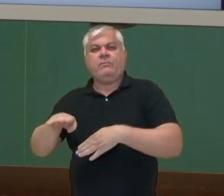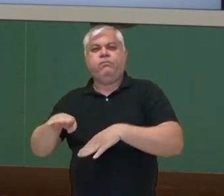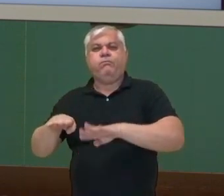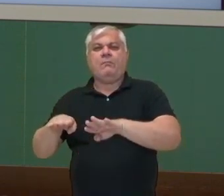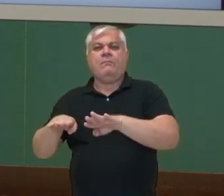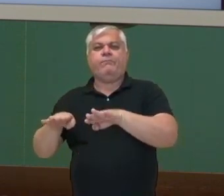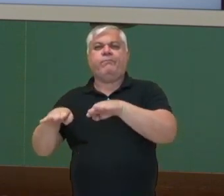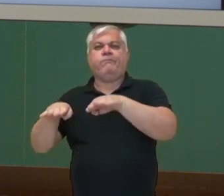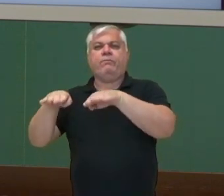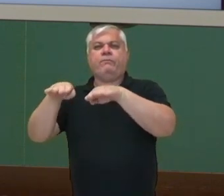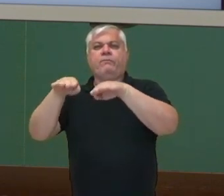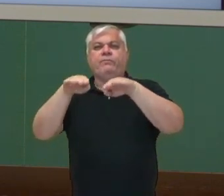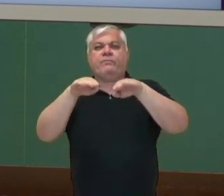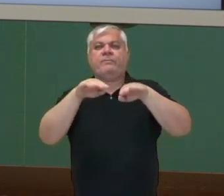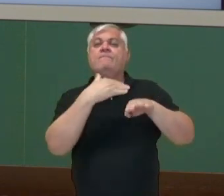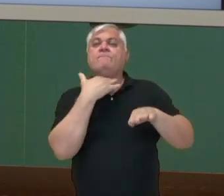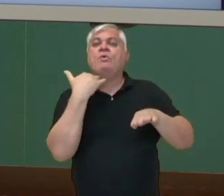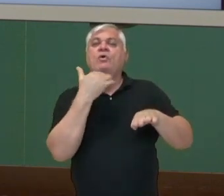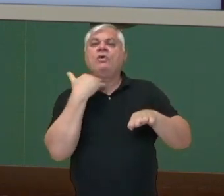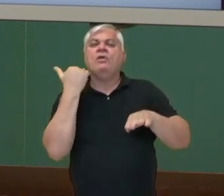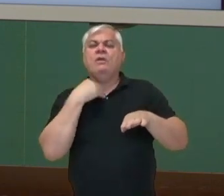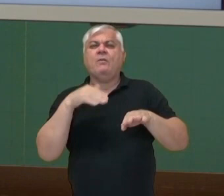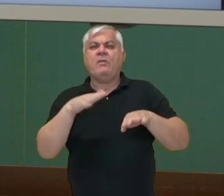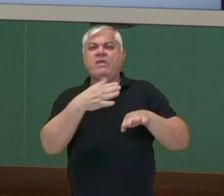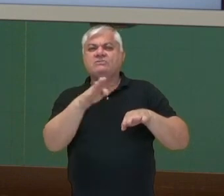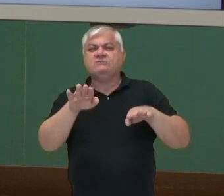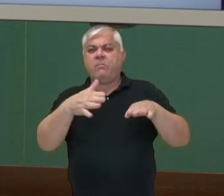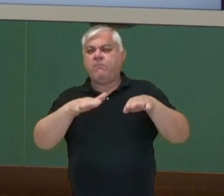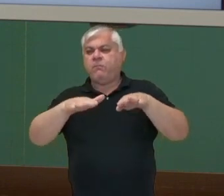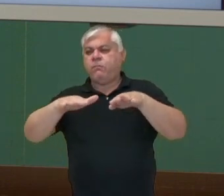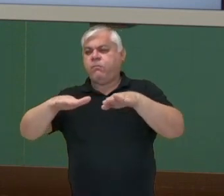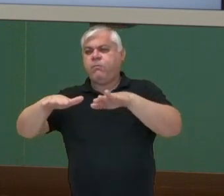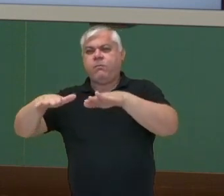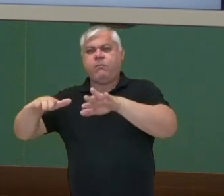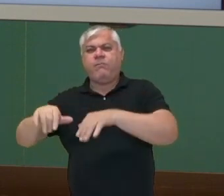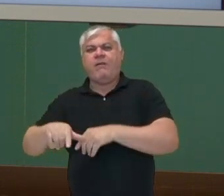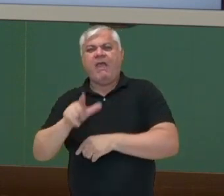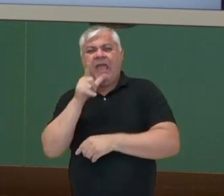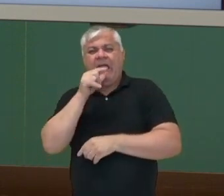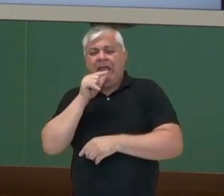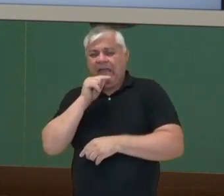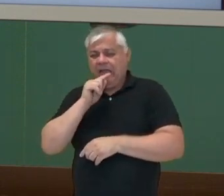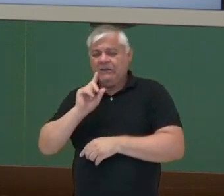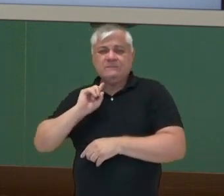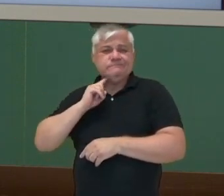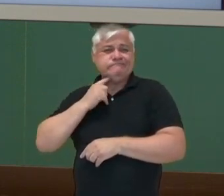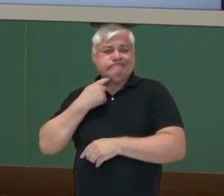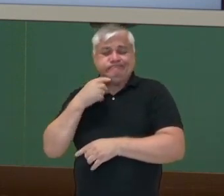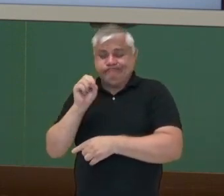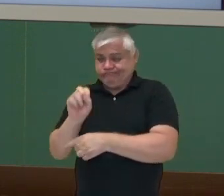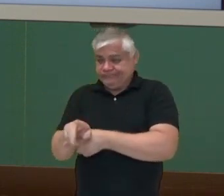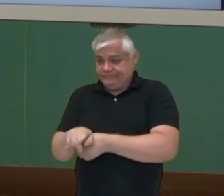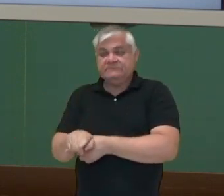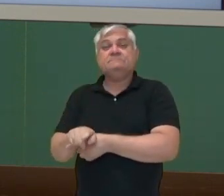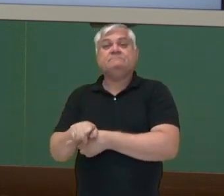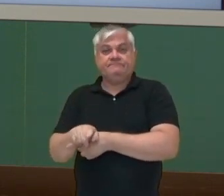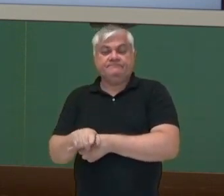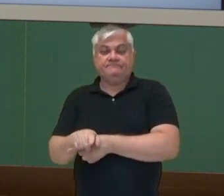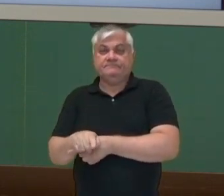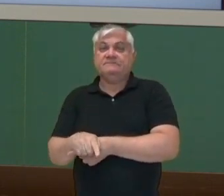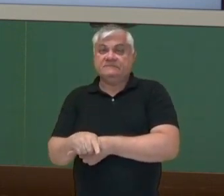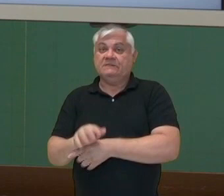ser utilizada porque ficou contaminada e poluída. Então, esse tipo de característica ali também afeta